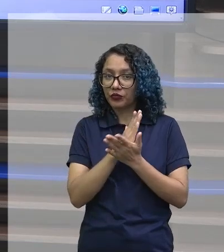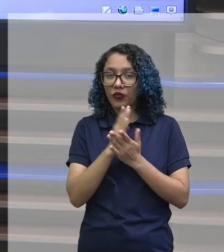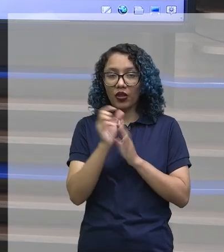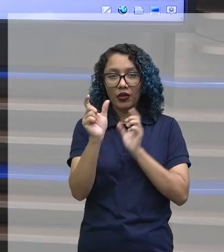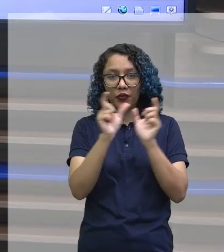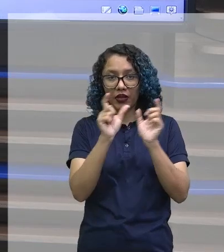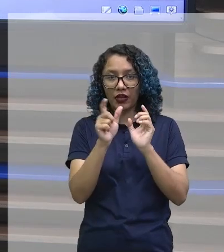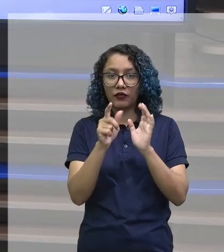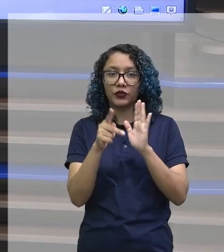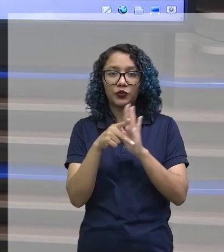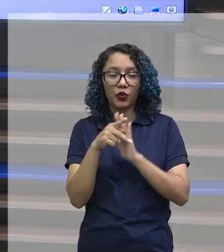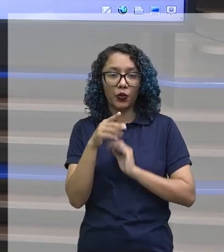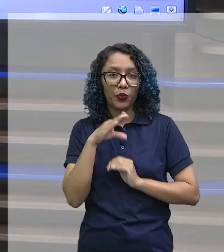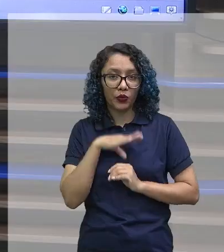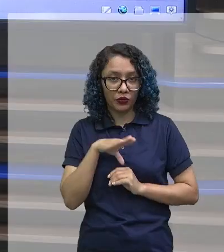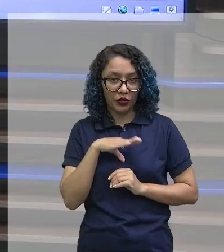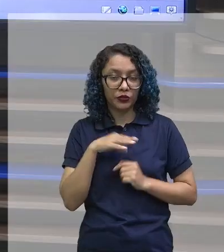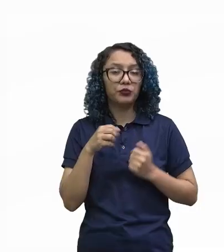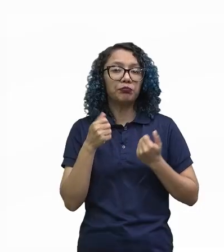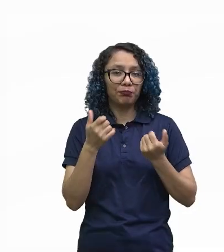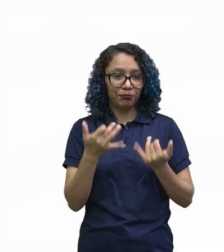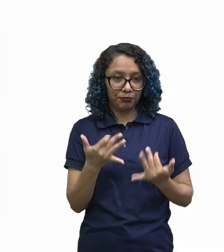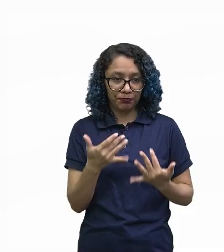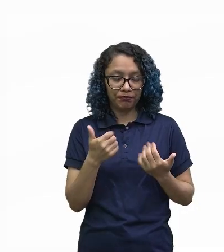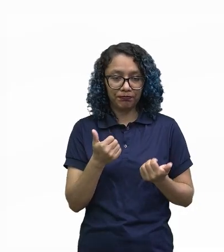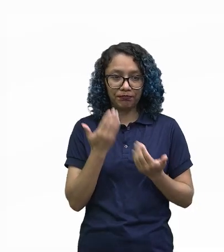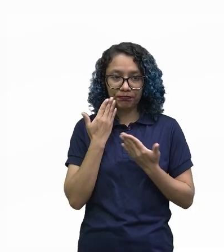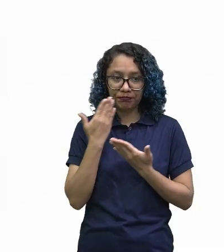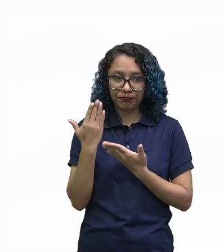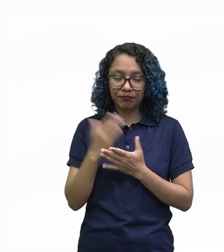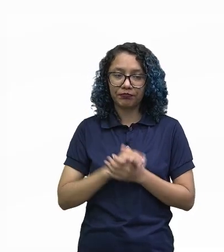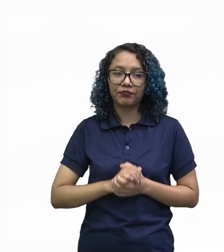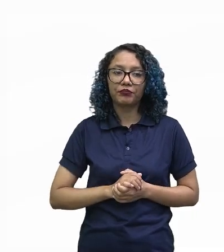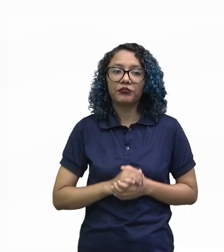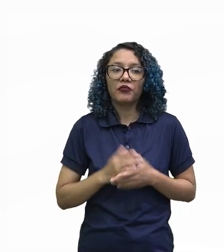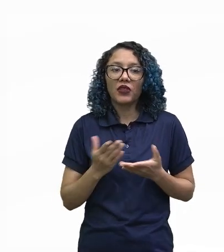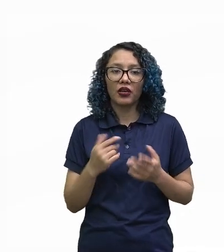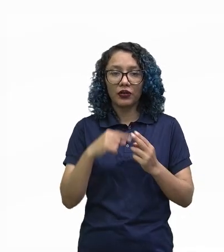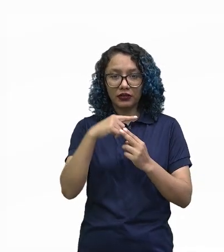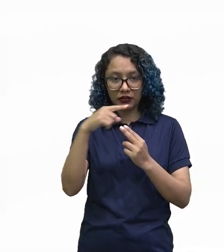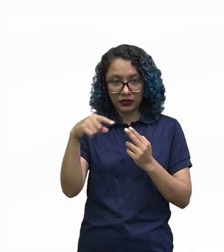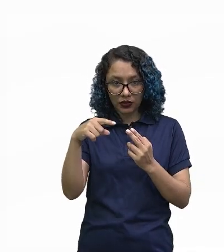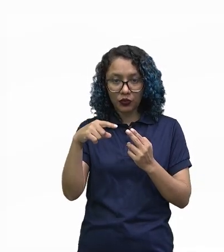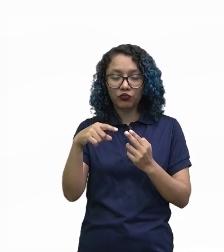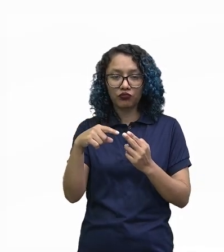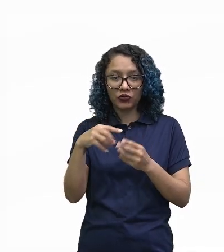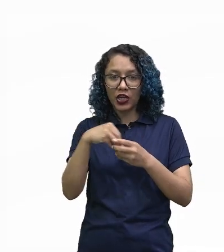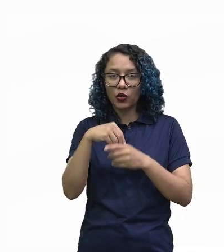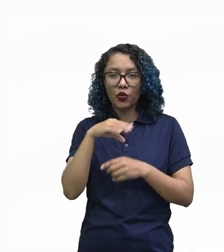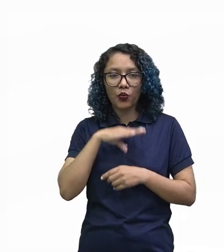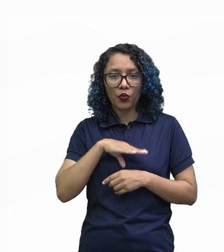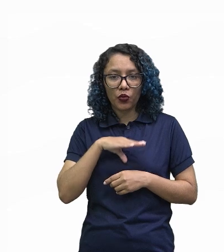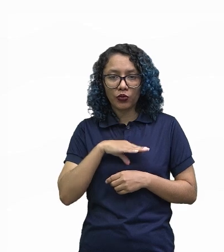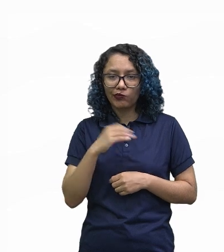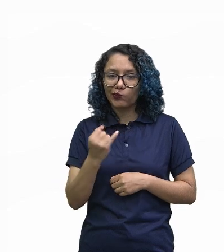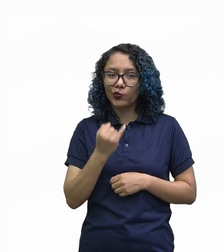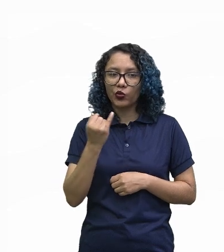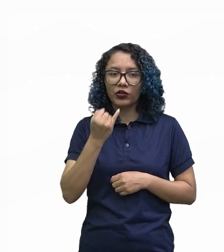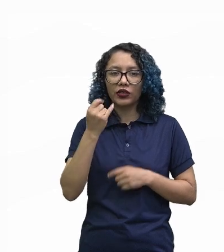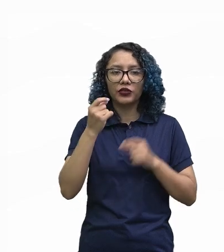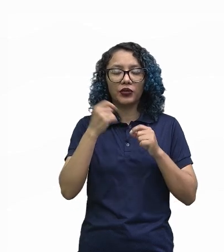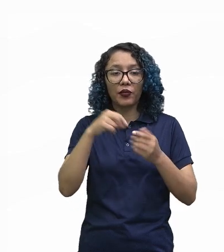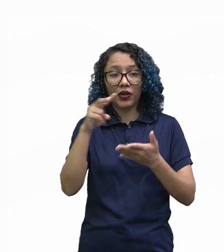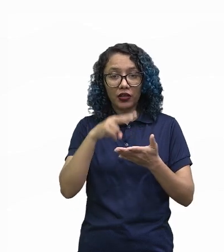língua. Então, seguindo aí, olha, a acentuação gráfica no português é fundamental para a correta